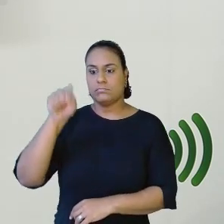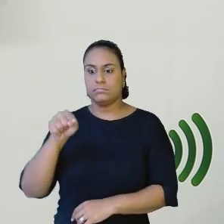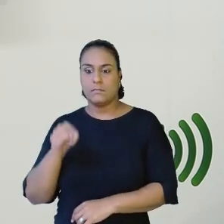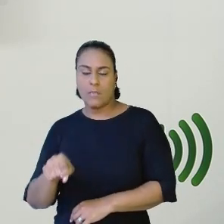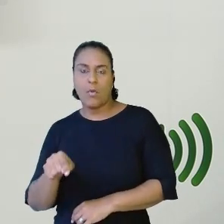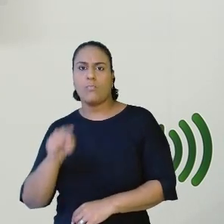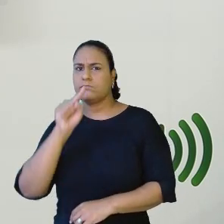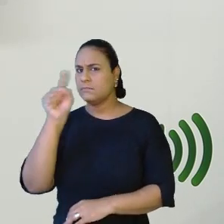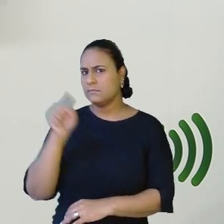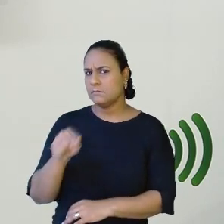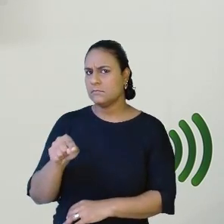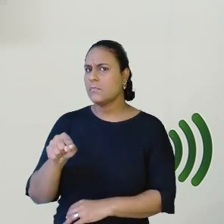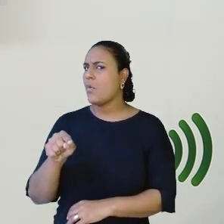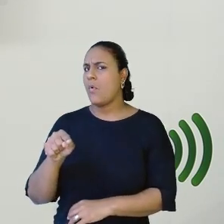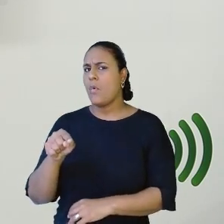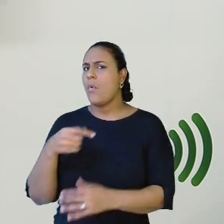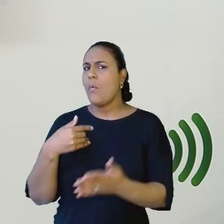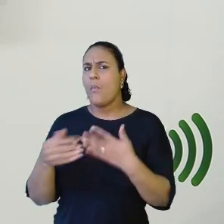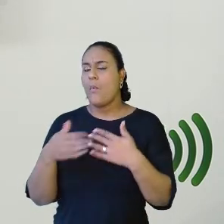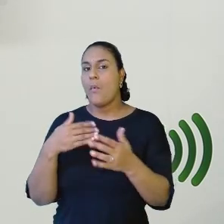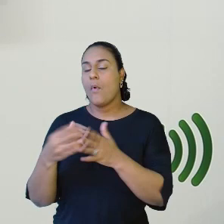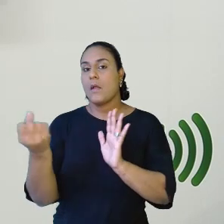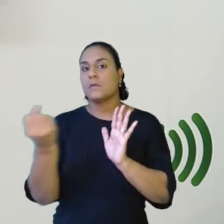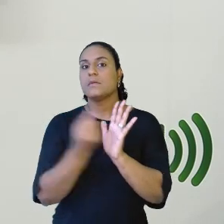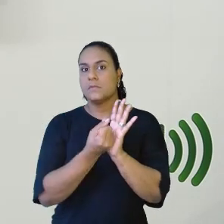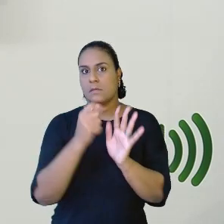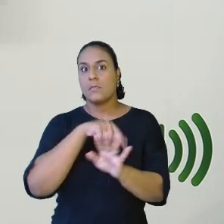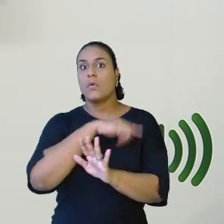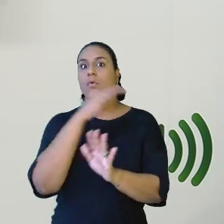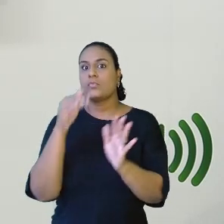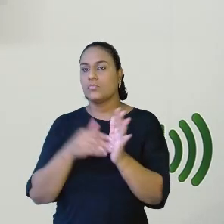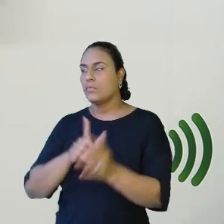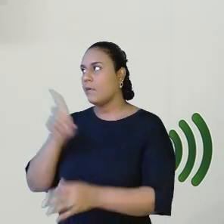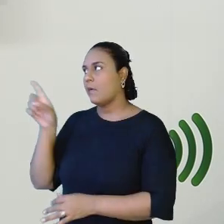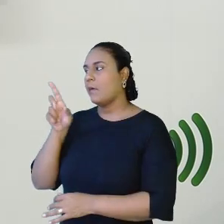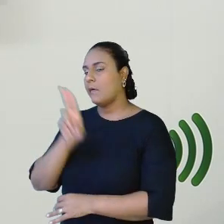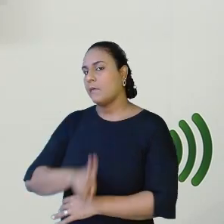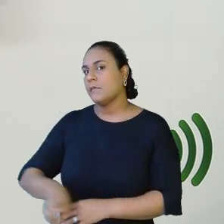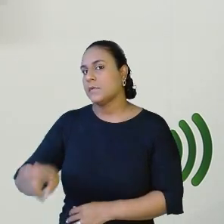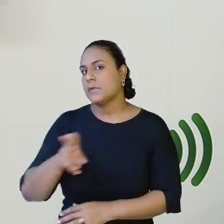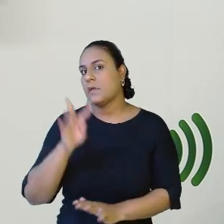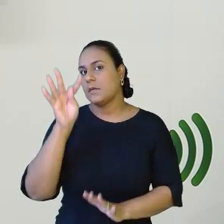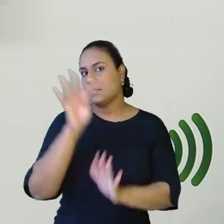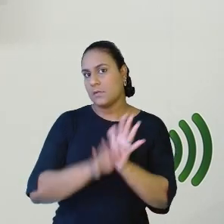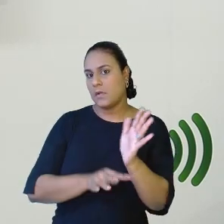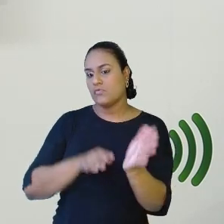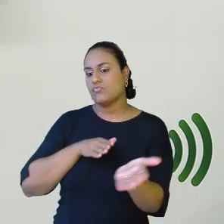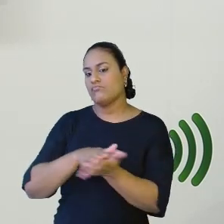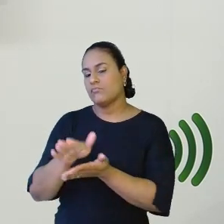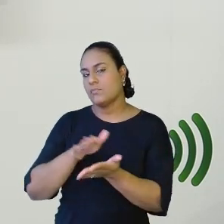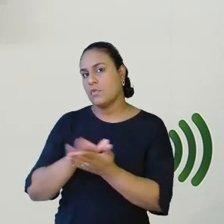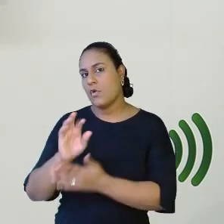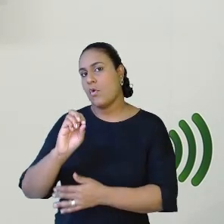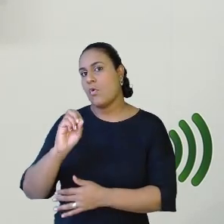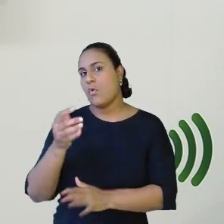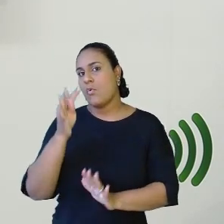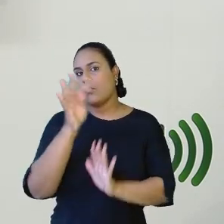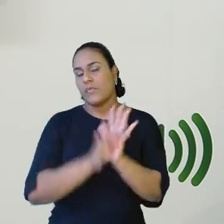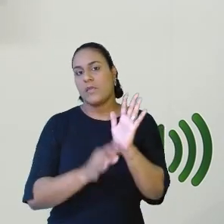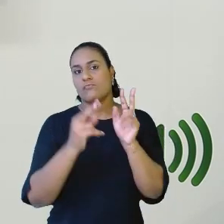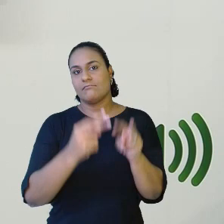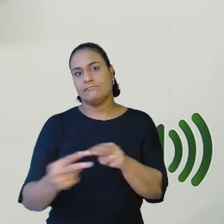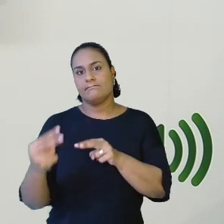pode usar um símbolo qualquer. Tudo isso é caractere. Eles são usados em textos impressos ou também textos